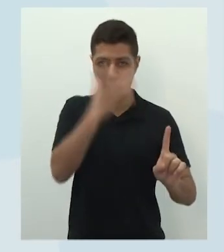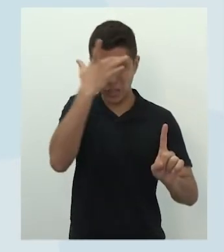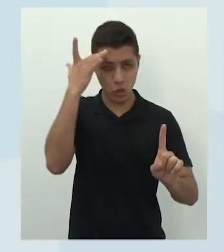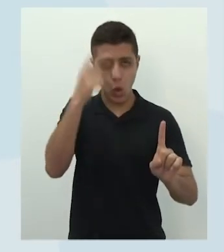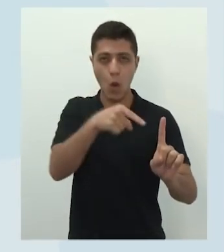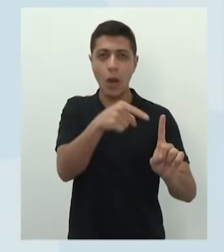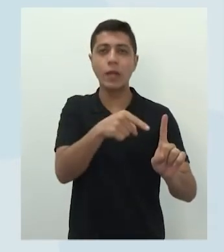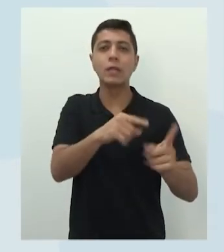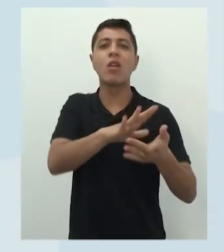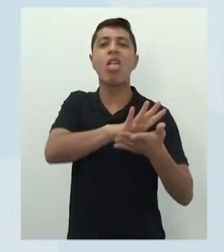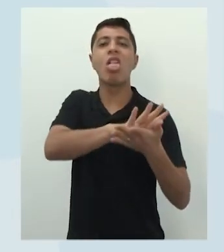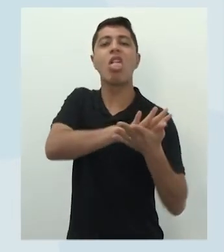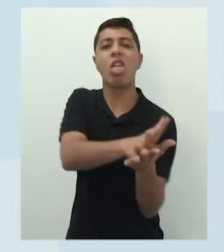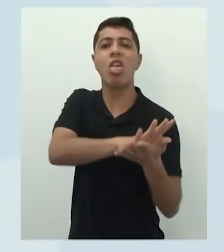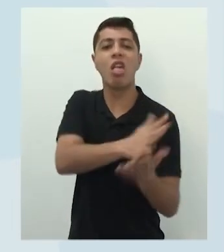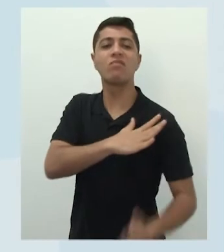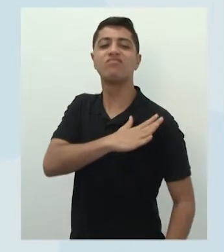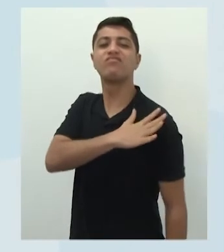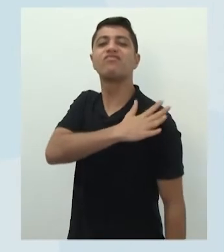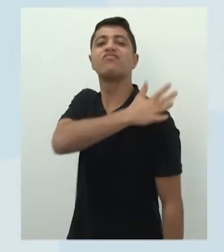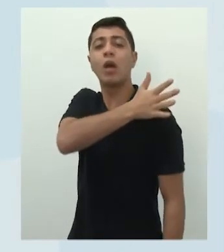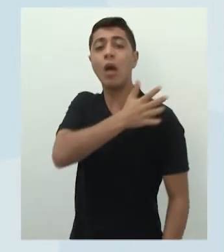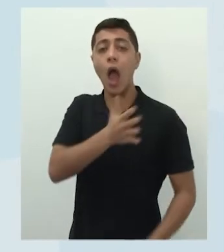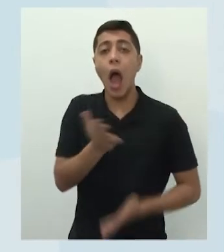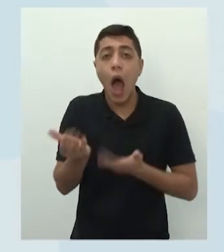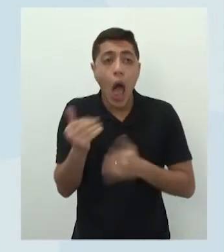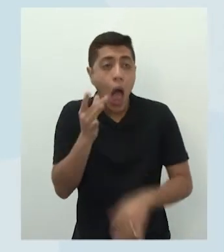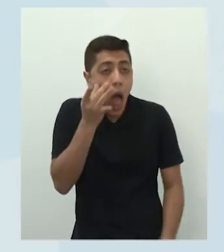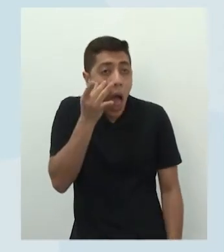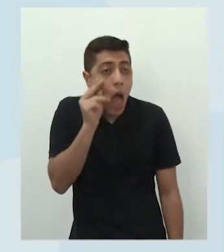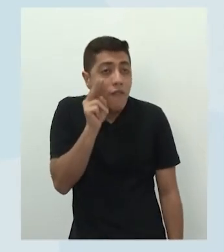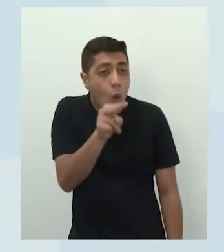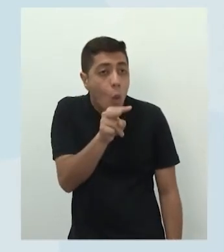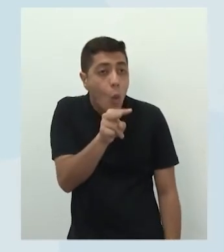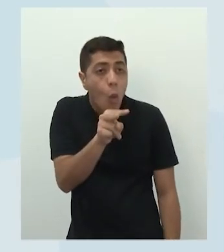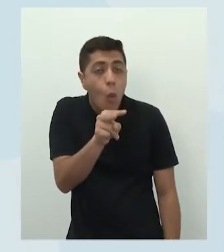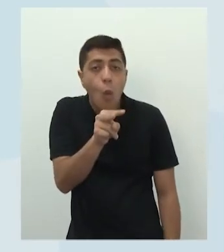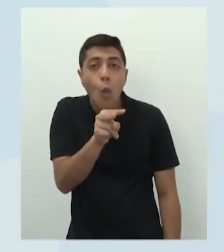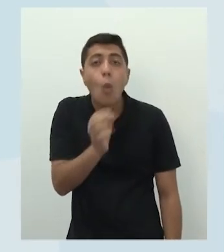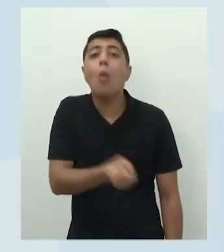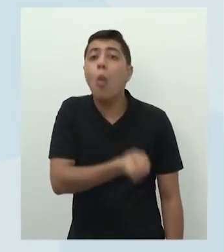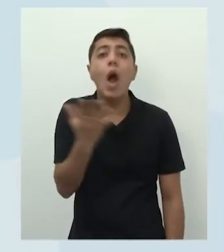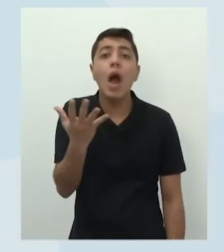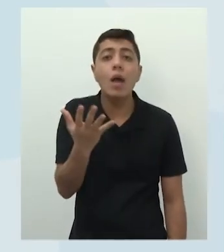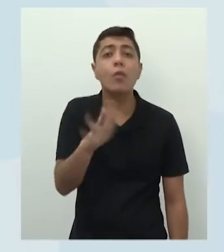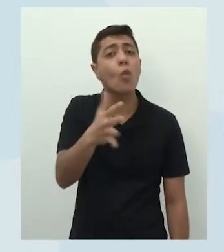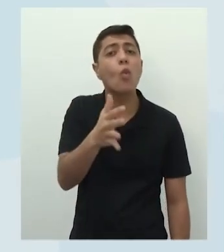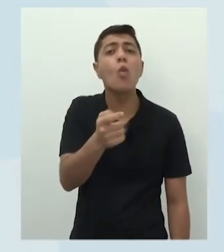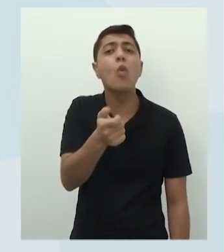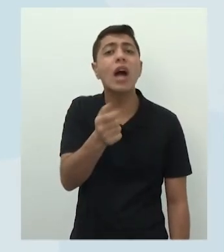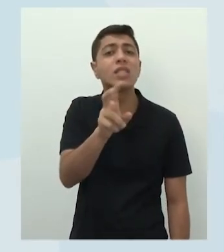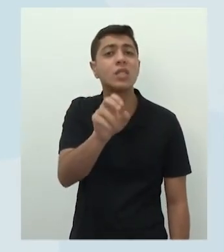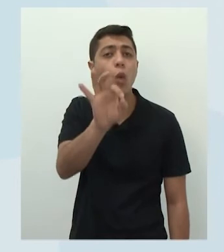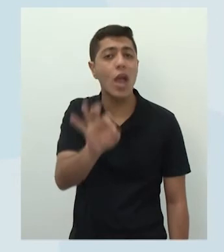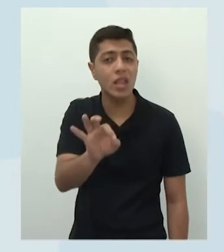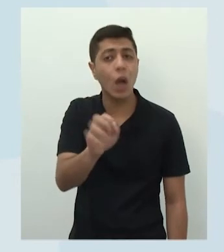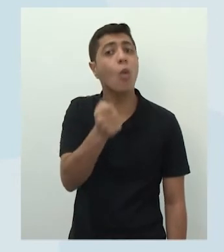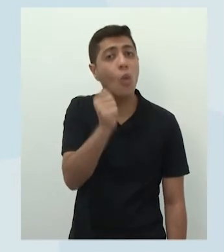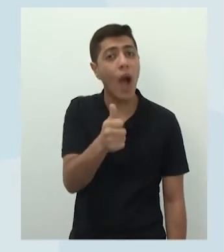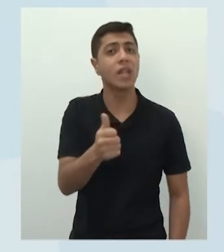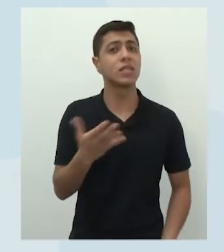conteúdo. Isso são pautas que merecem ser conversadas. Essas são pautas que merecem ser discutidas